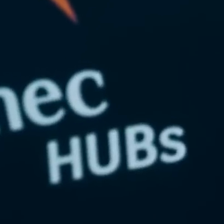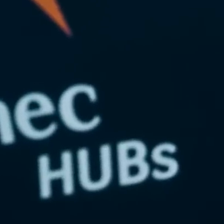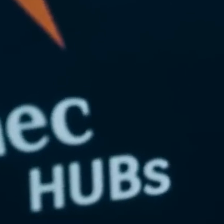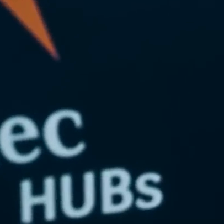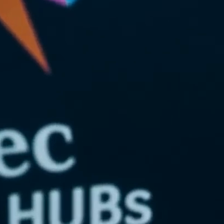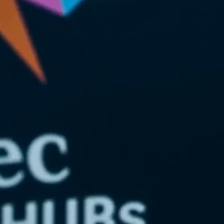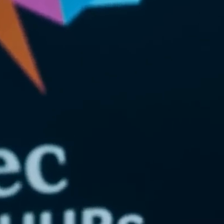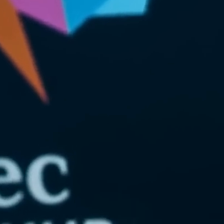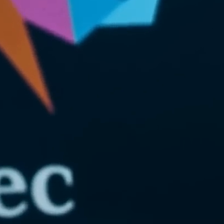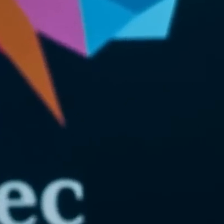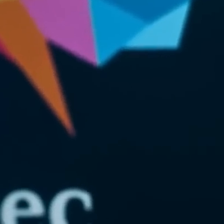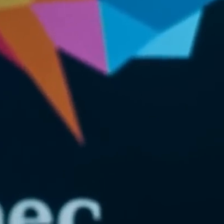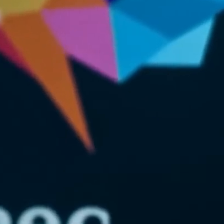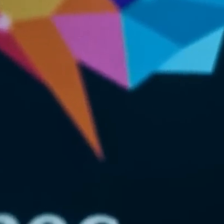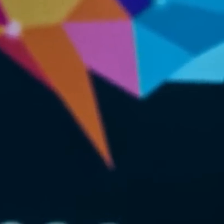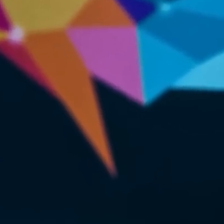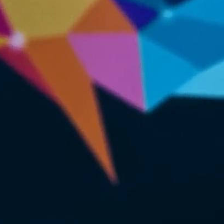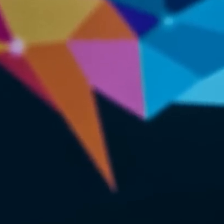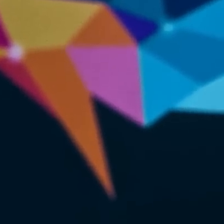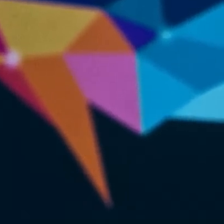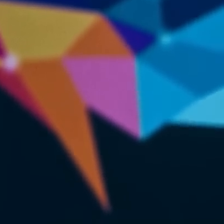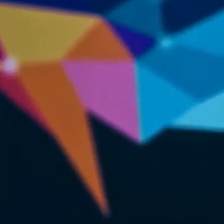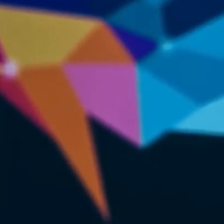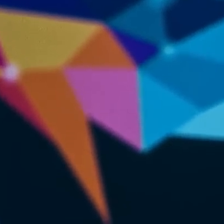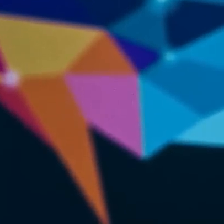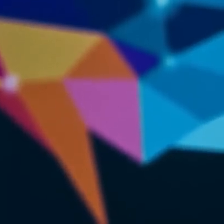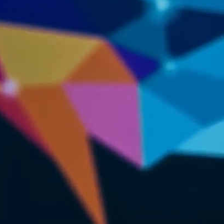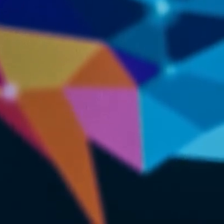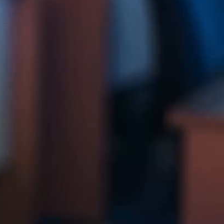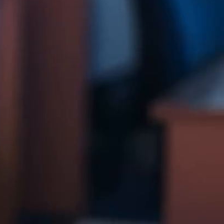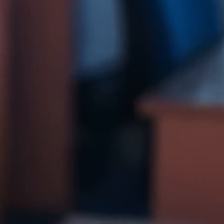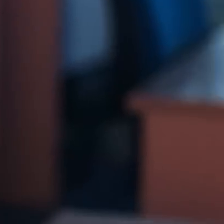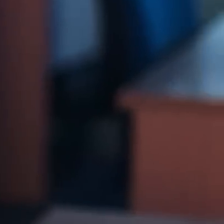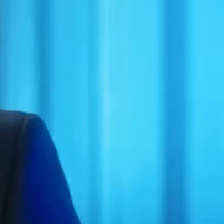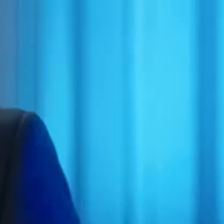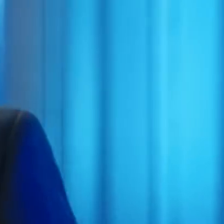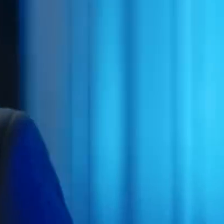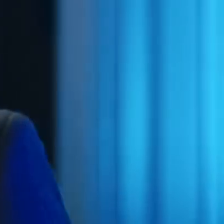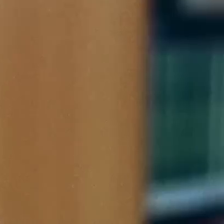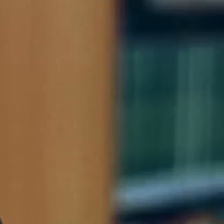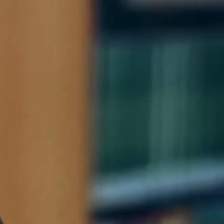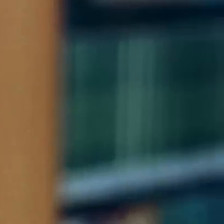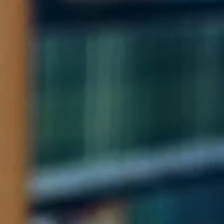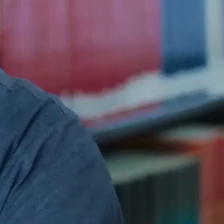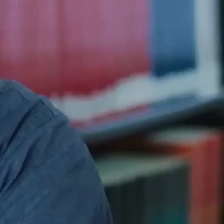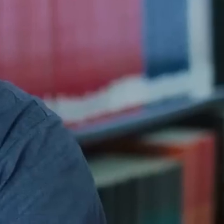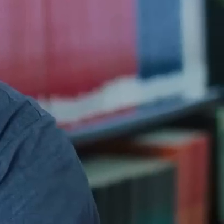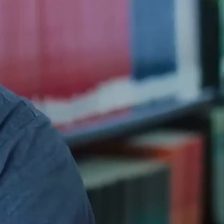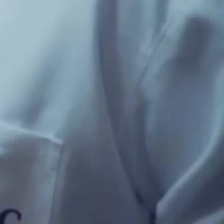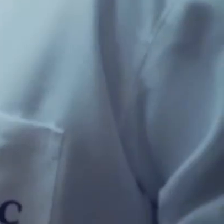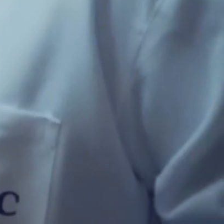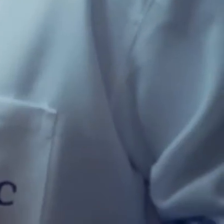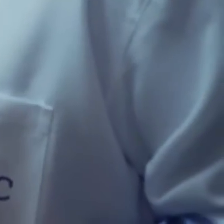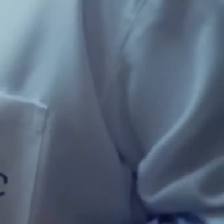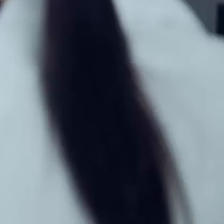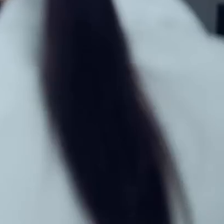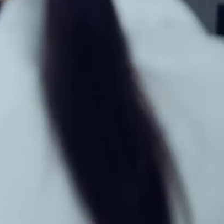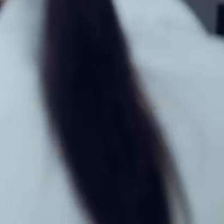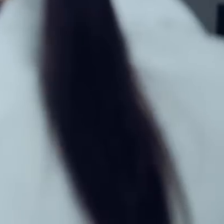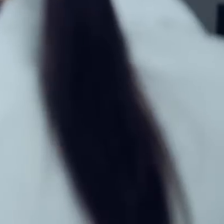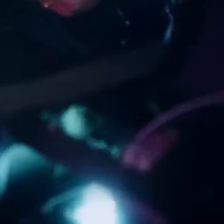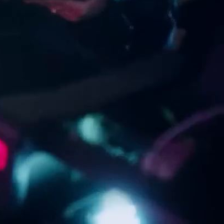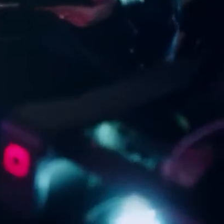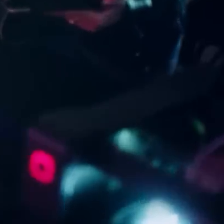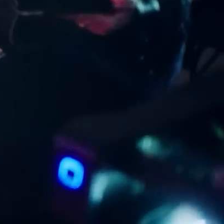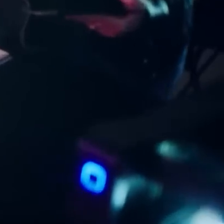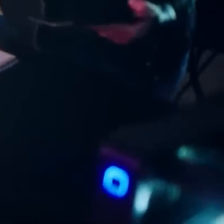o da Nayara é apresentar o mercado e promover network. Se o seu negócio é transformar o amanhã, IBMEC-se.